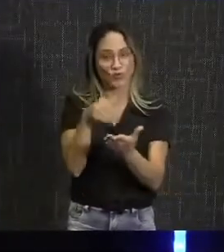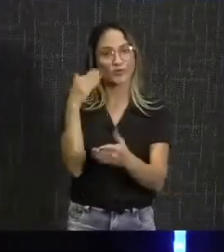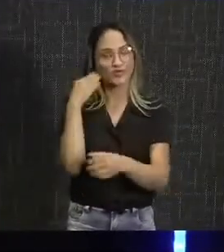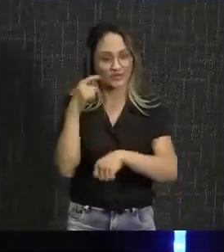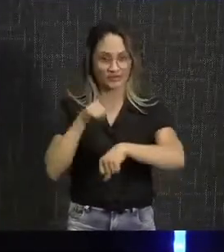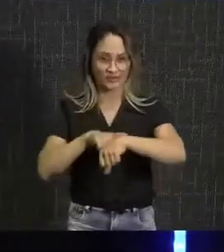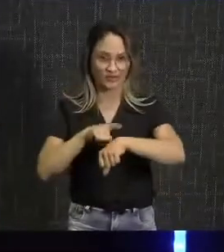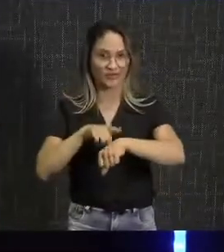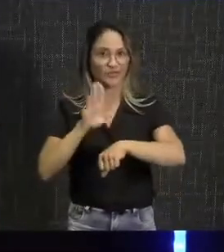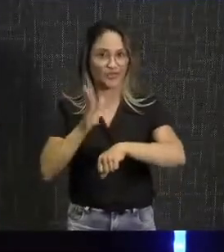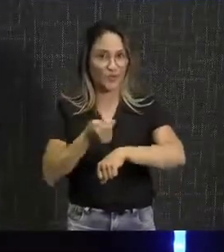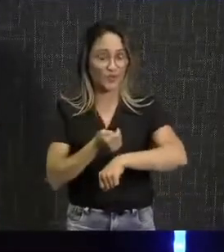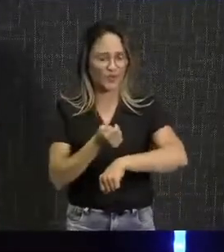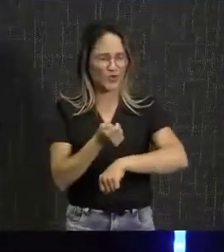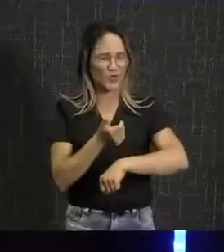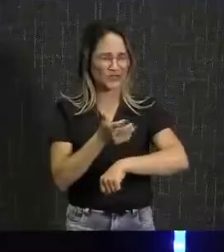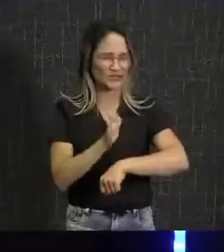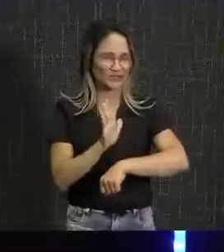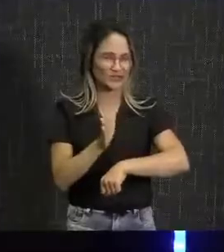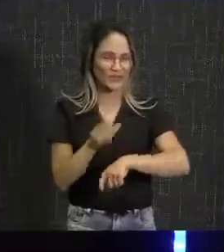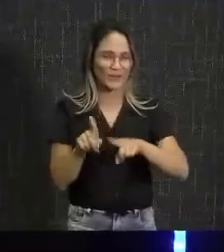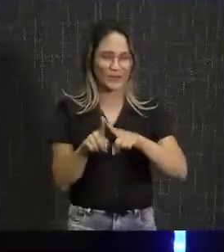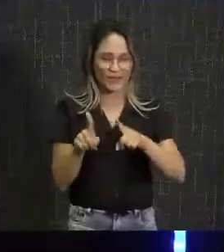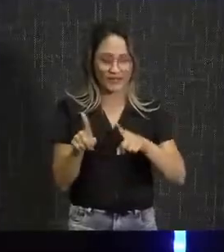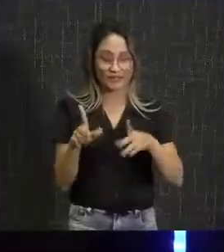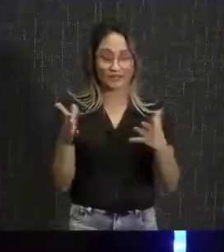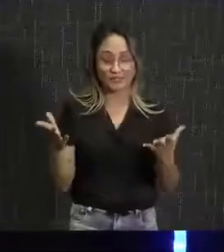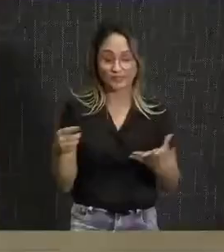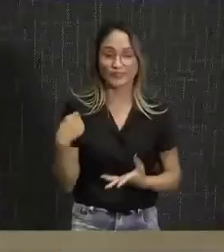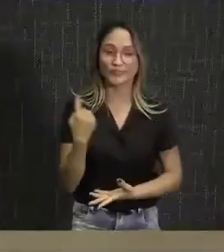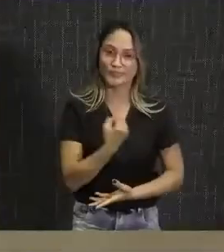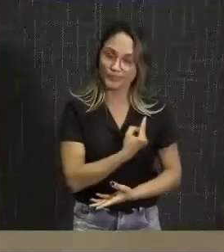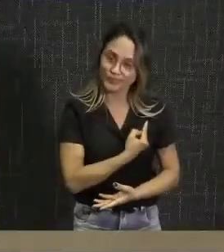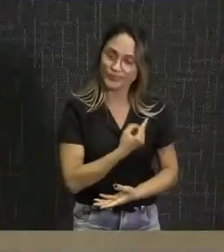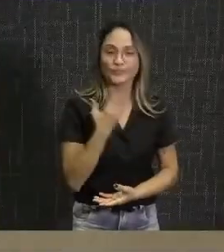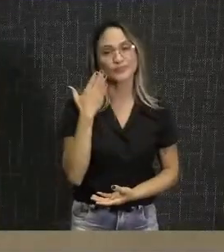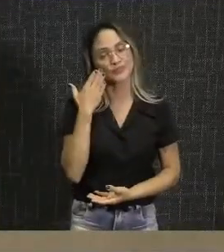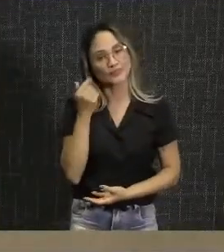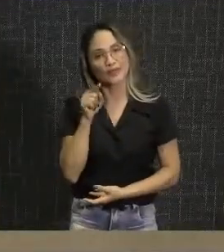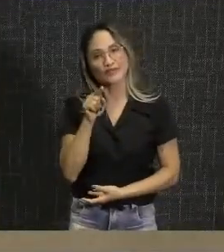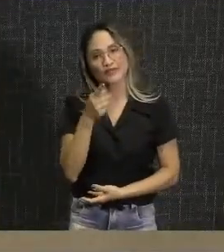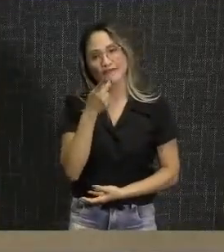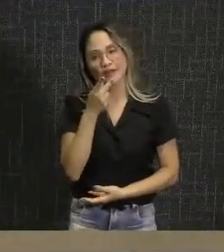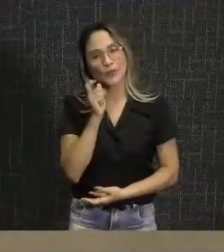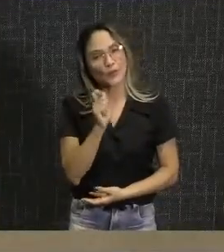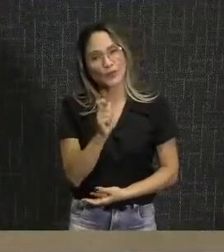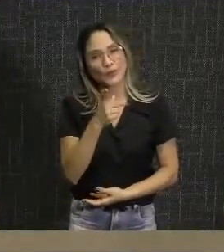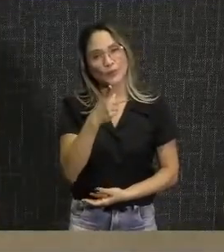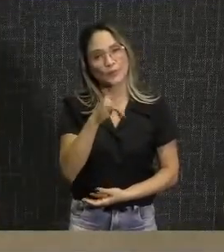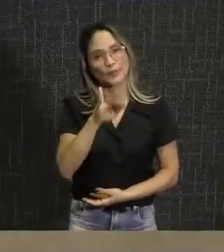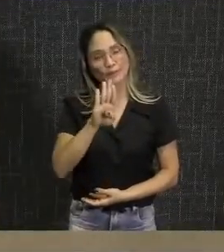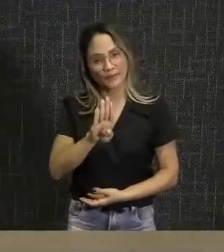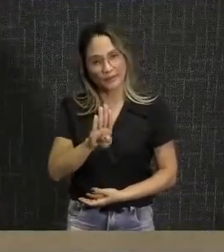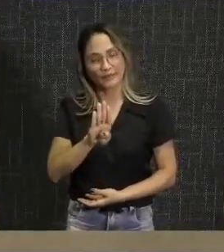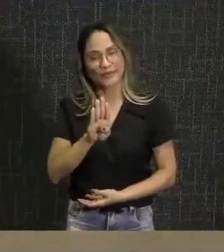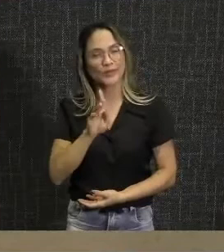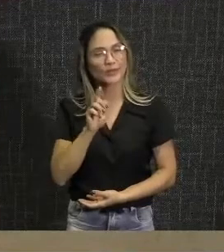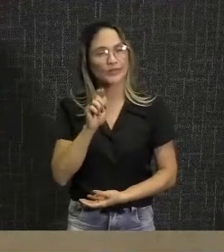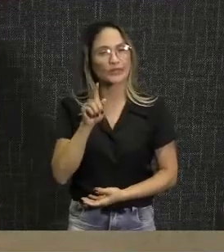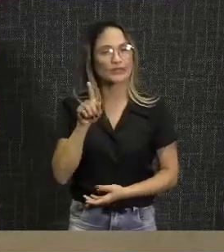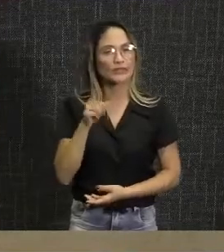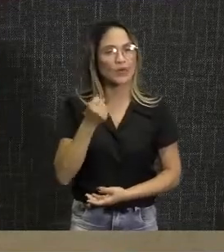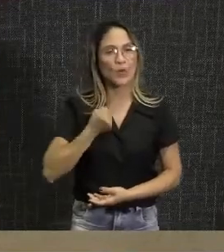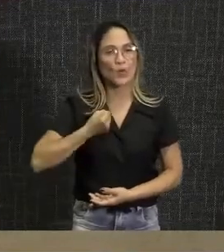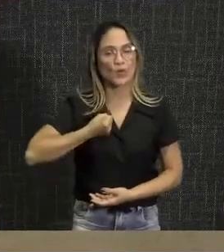acabando, mas, Luiz, a gente sabe que você falou um pouco sobre o PIB, né, sobre os